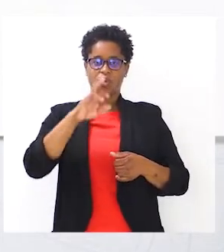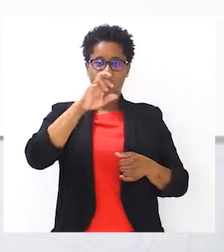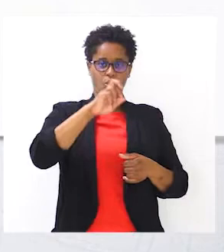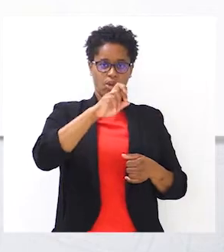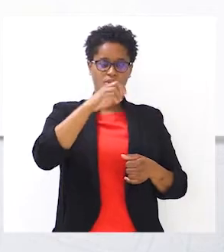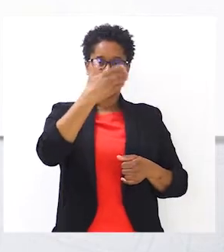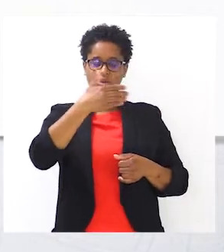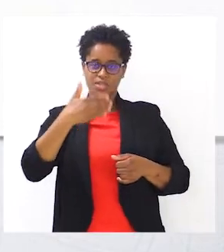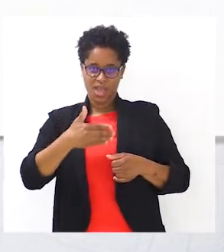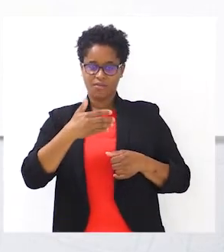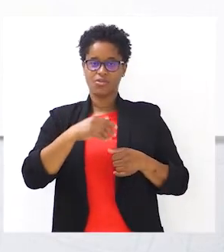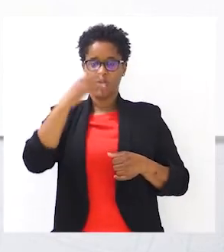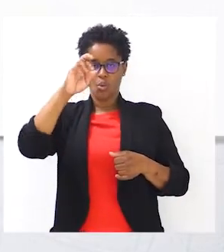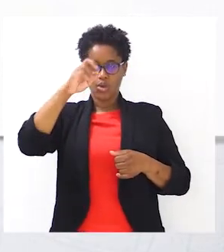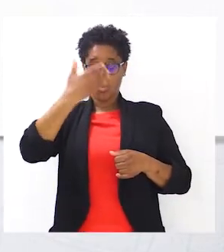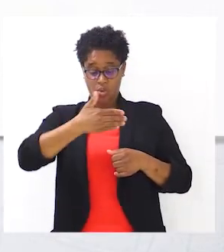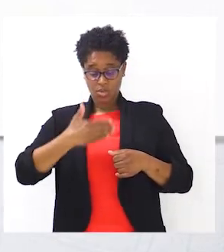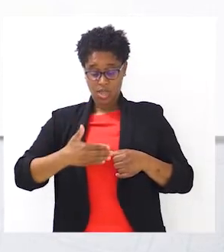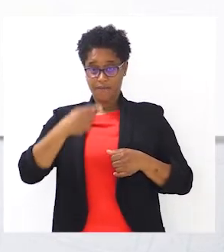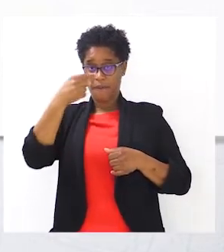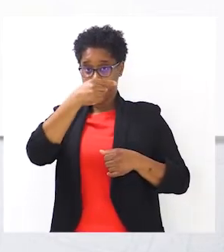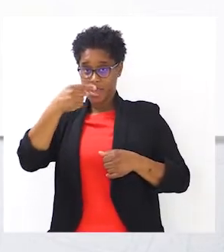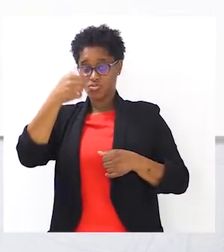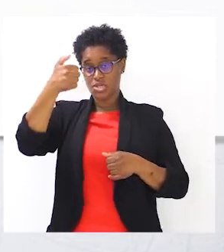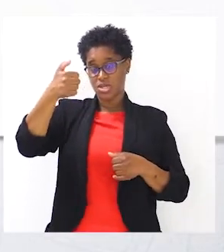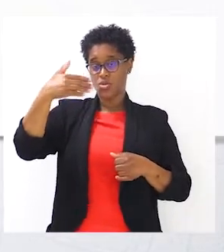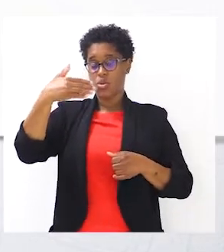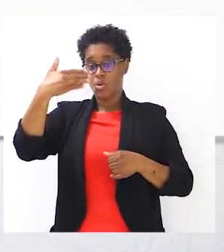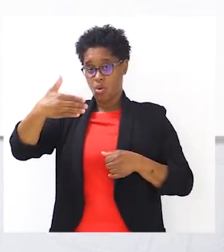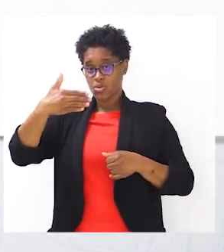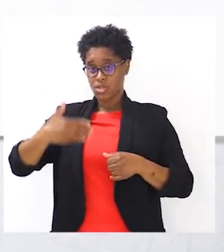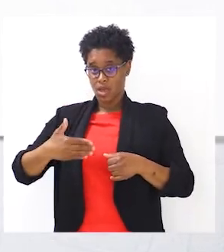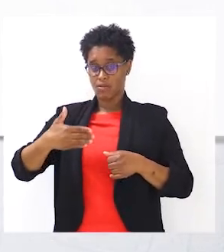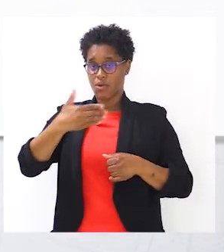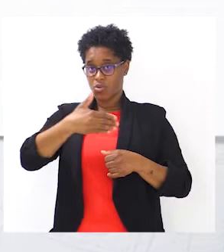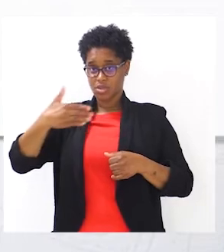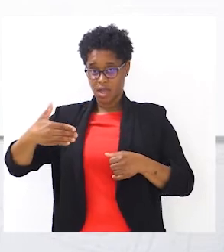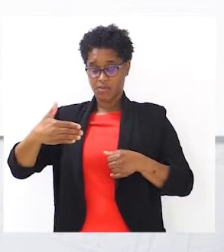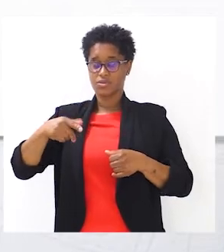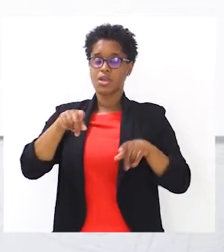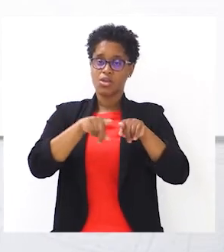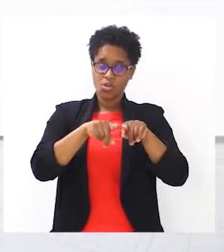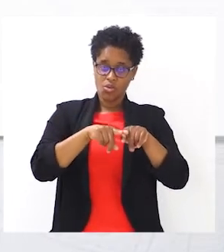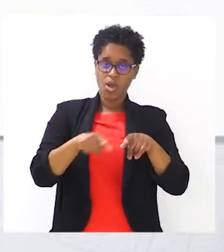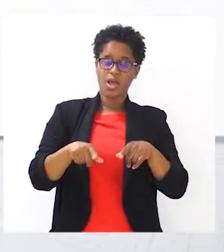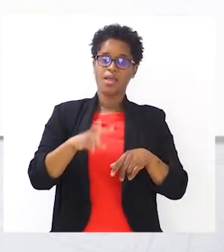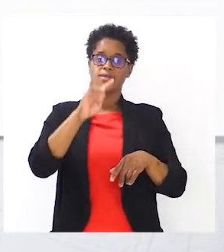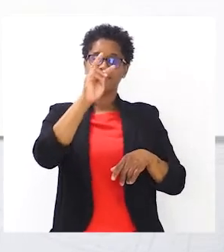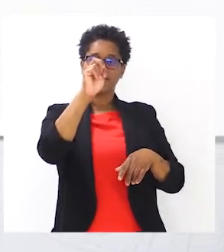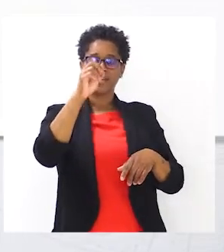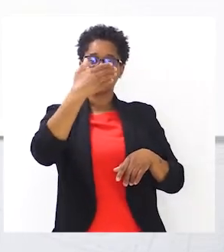8 11avos menos 5 11avos é igual a